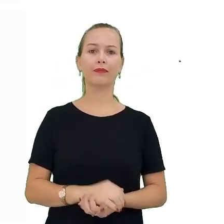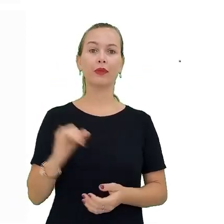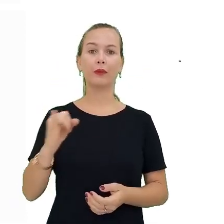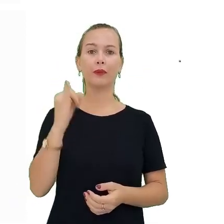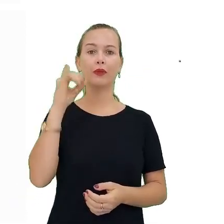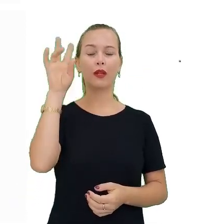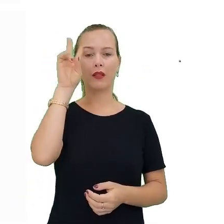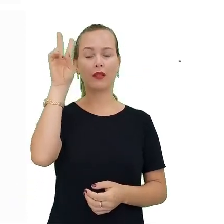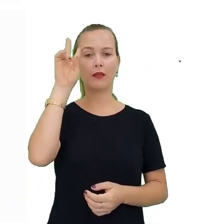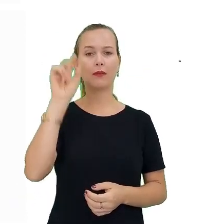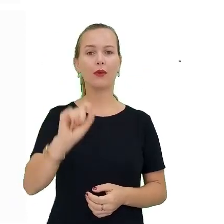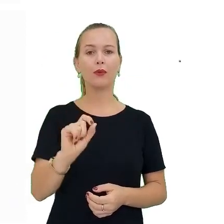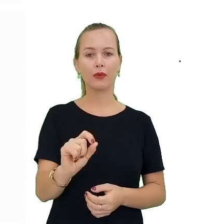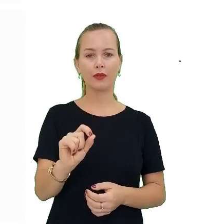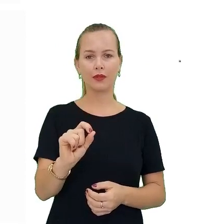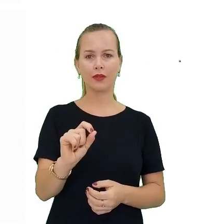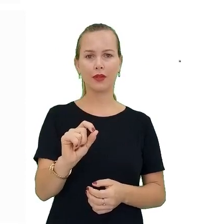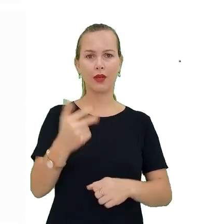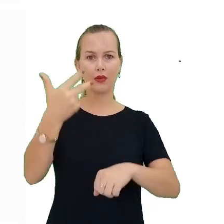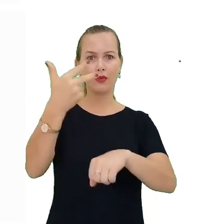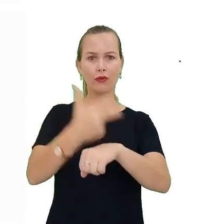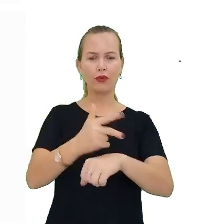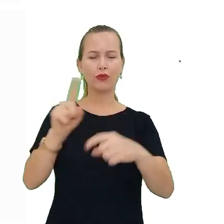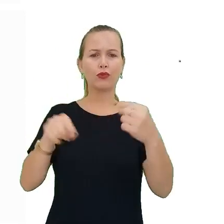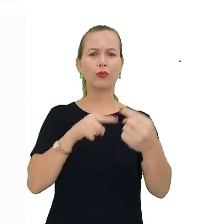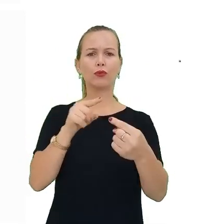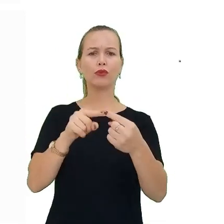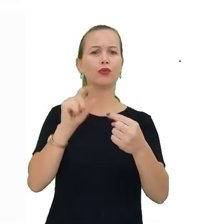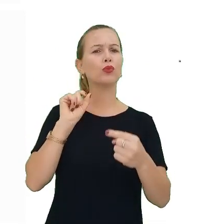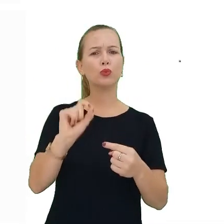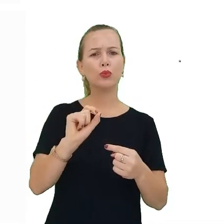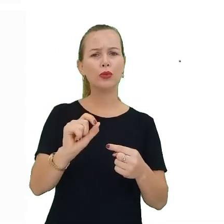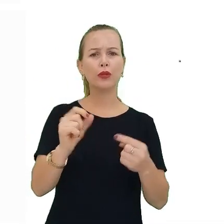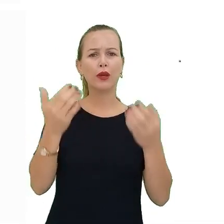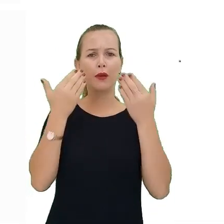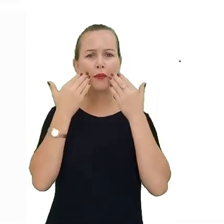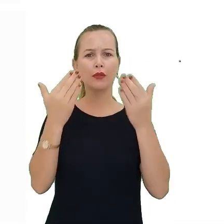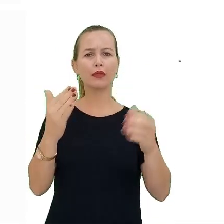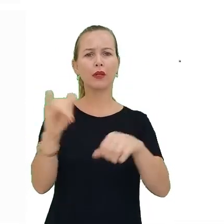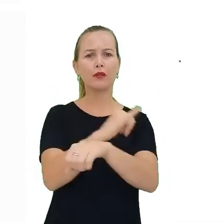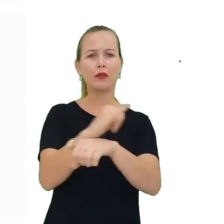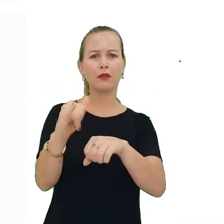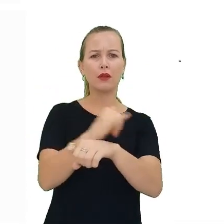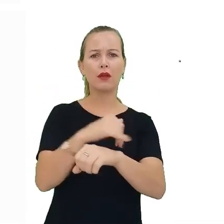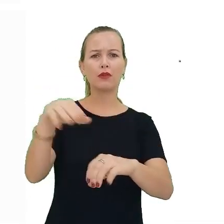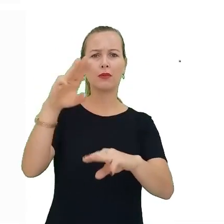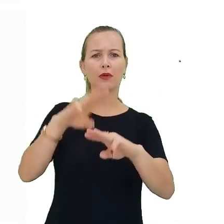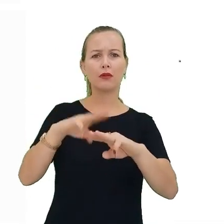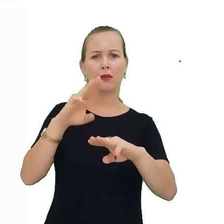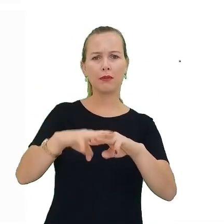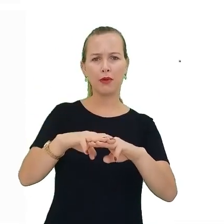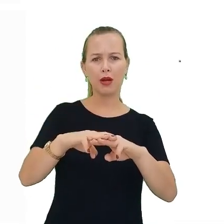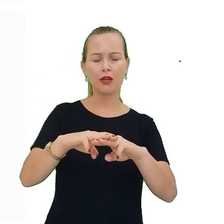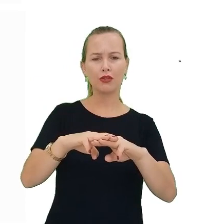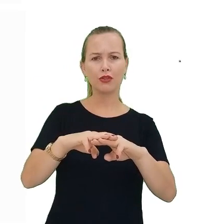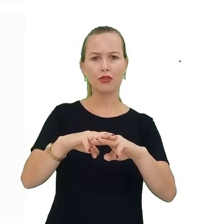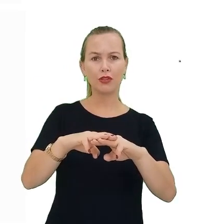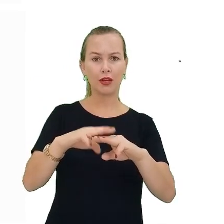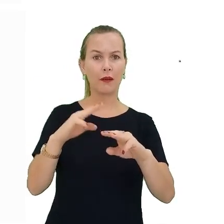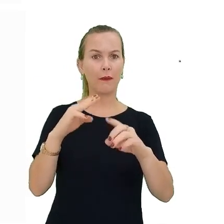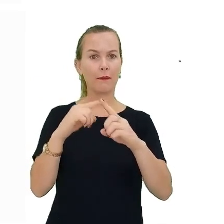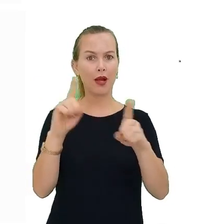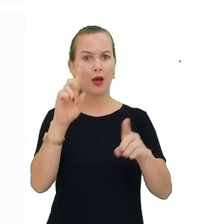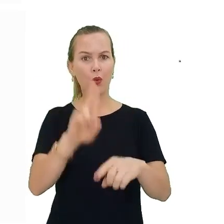É importante lembrar que esta produção teve por objetivo apresentar estratégias matemáticas lógicas sem